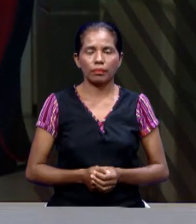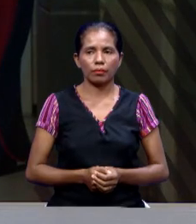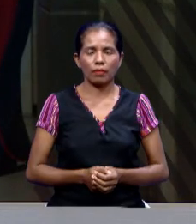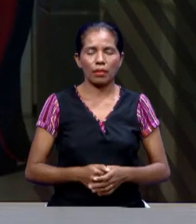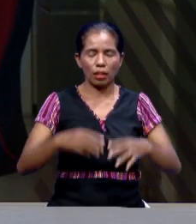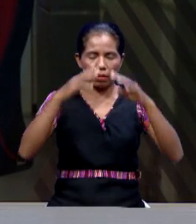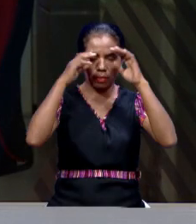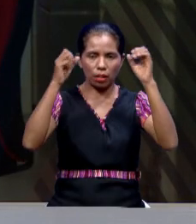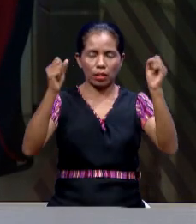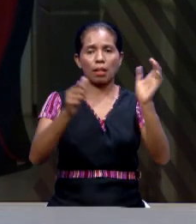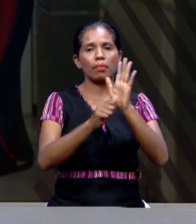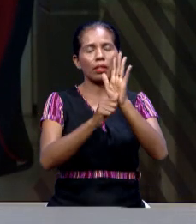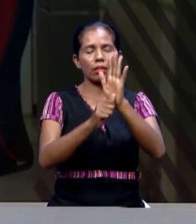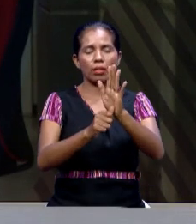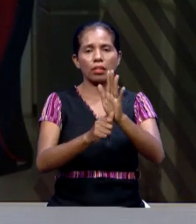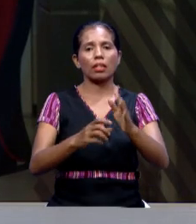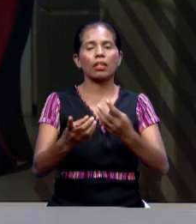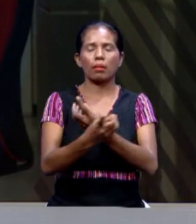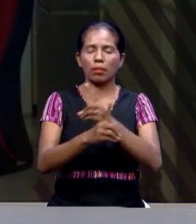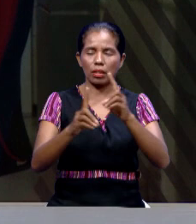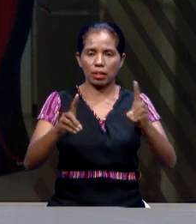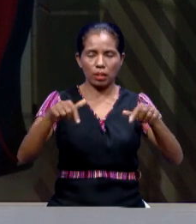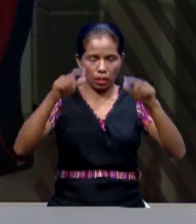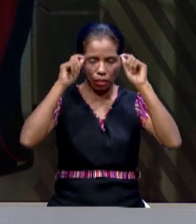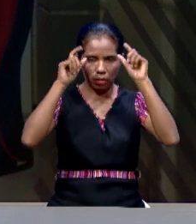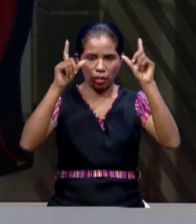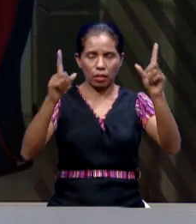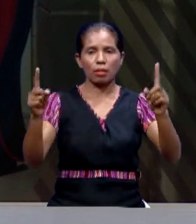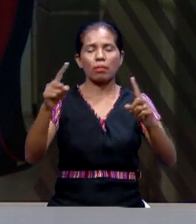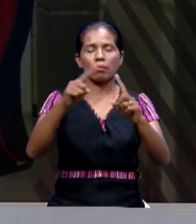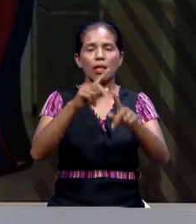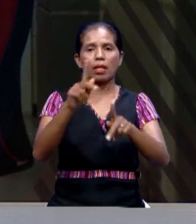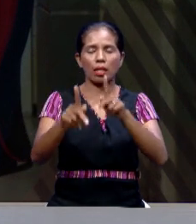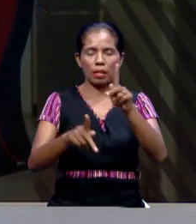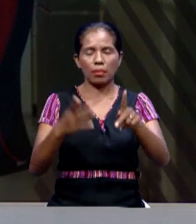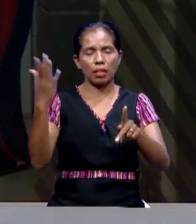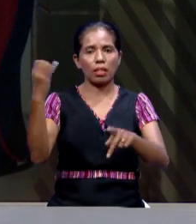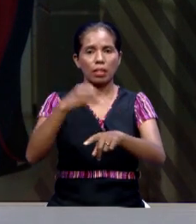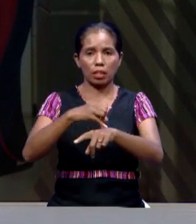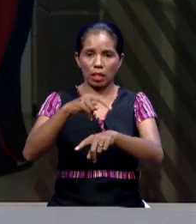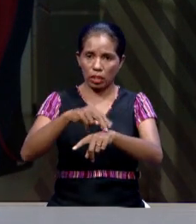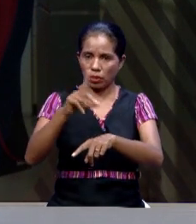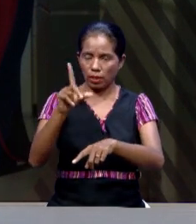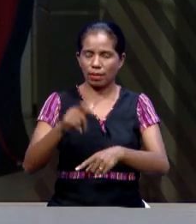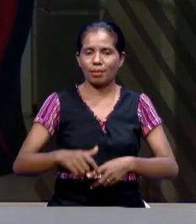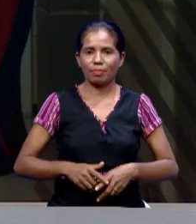Presidente Republik apresenta lalauk demokrasia iha Timor-Leste ba komunidadi internasional.